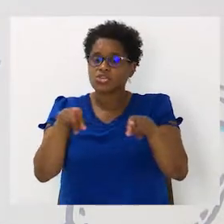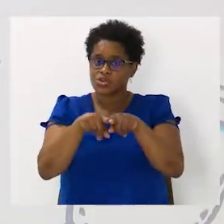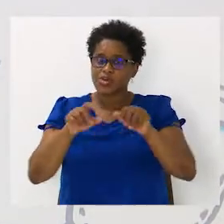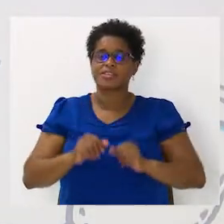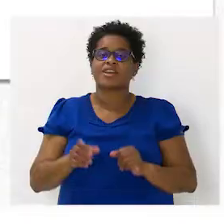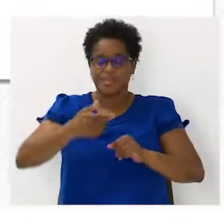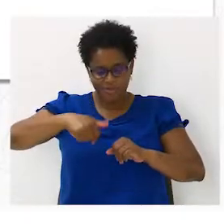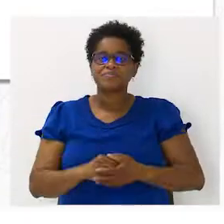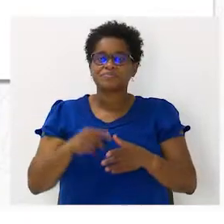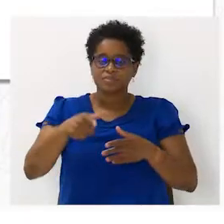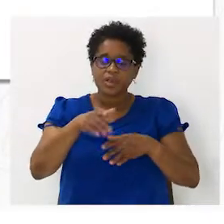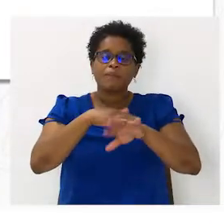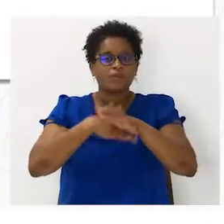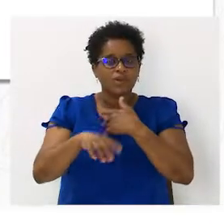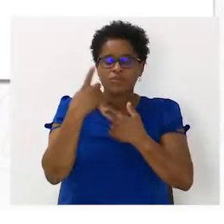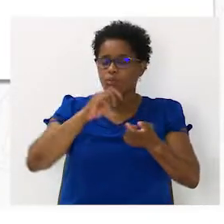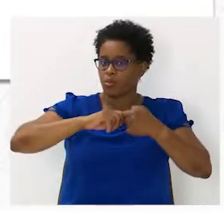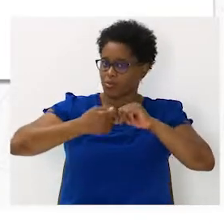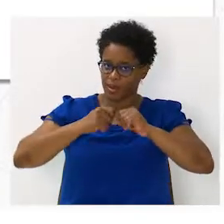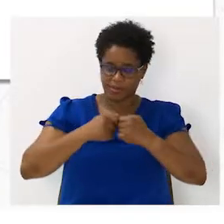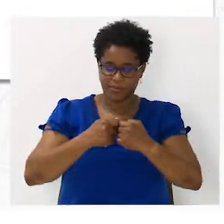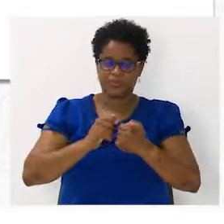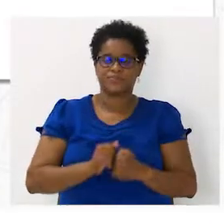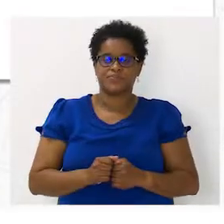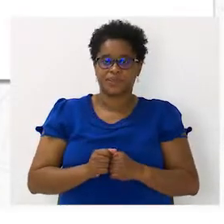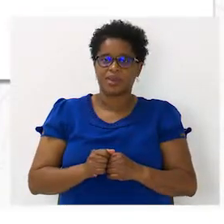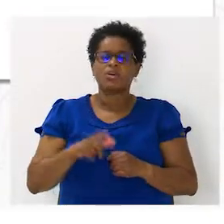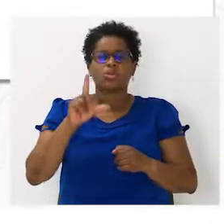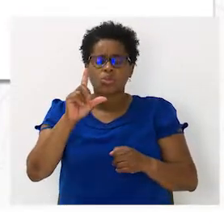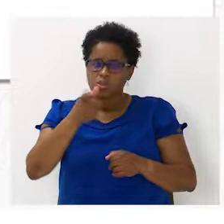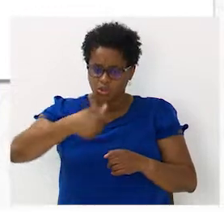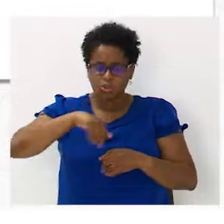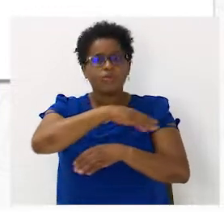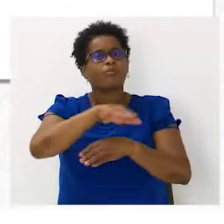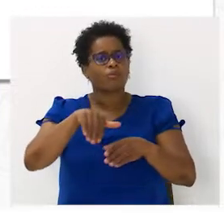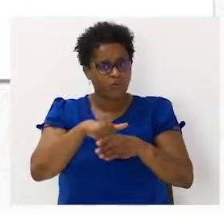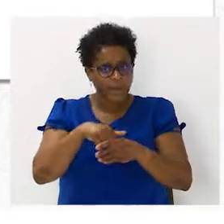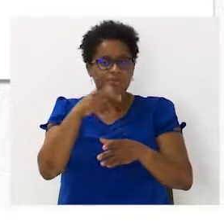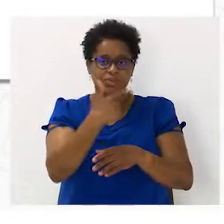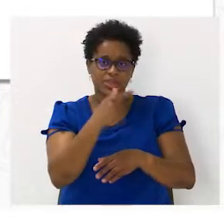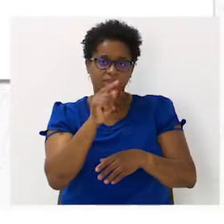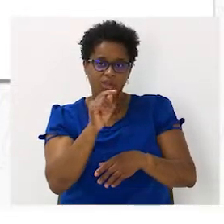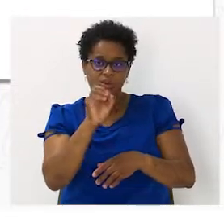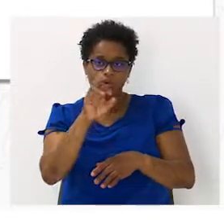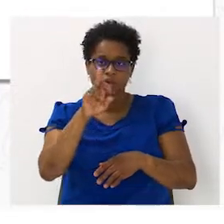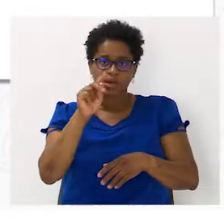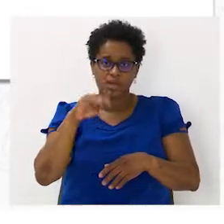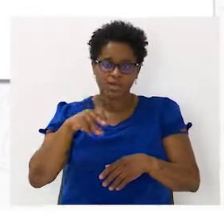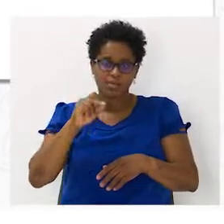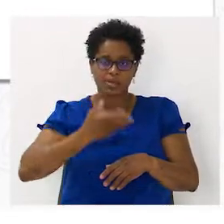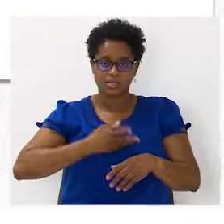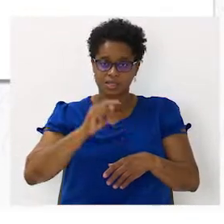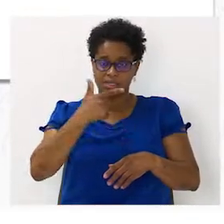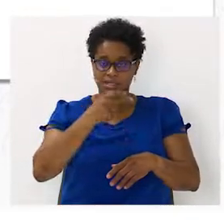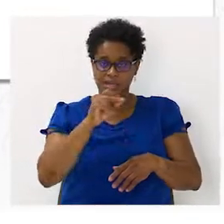vamos avançar. Para a resolução de um problema envolvendo o teorema de Tales, utiliza-se a